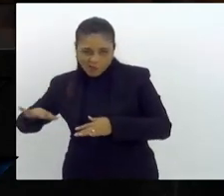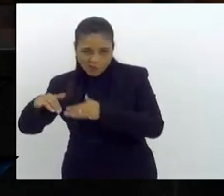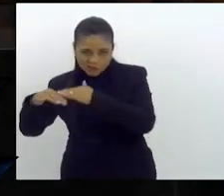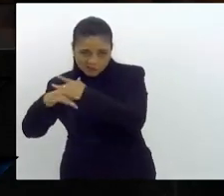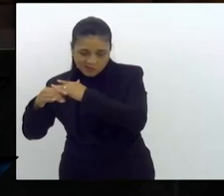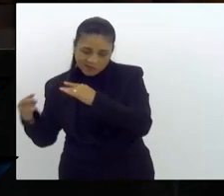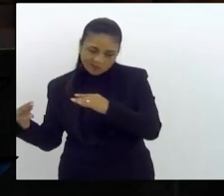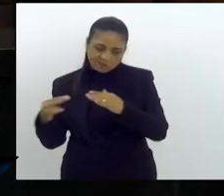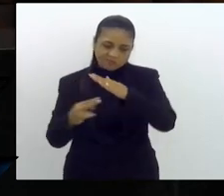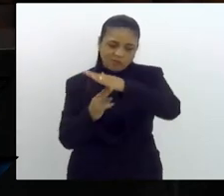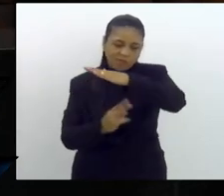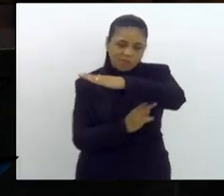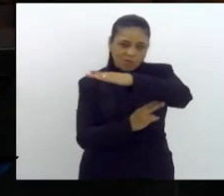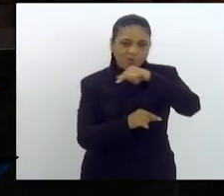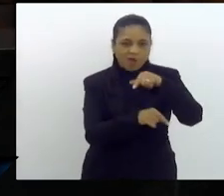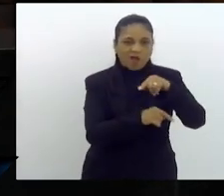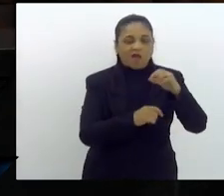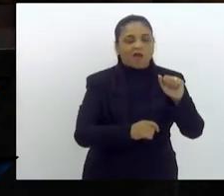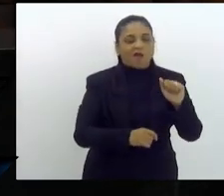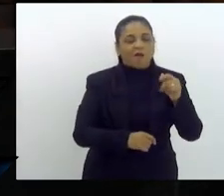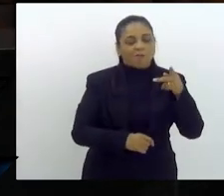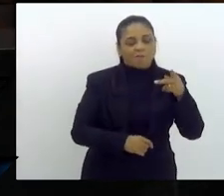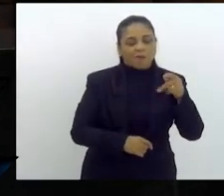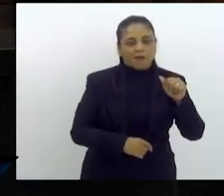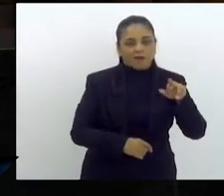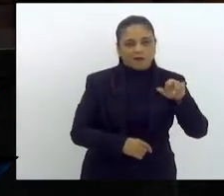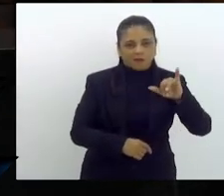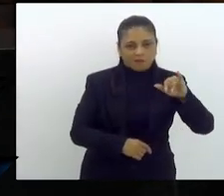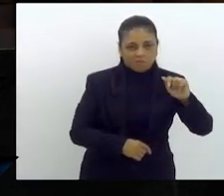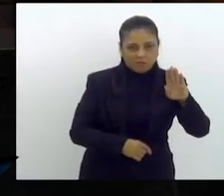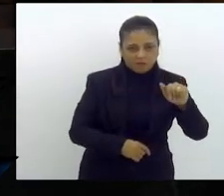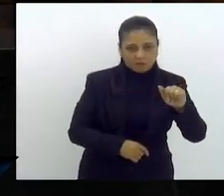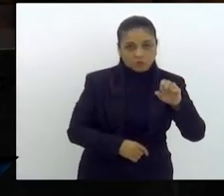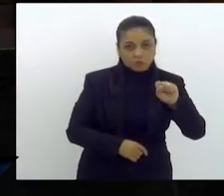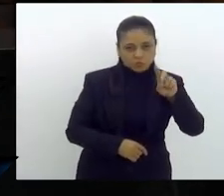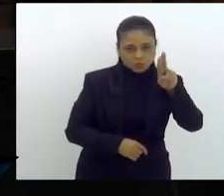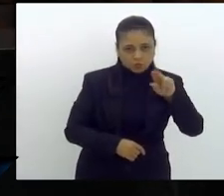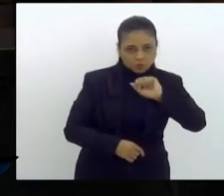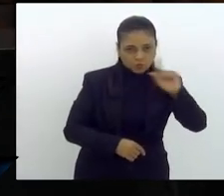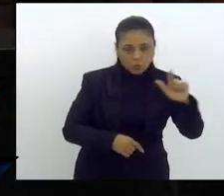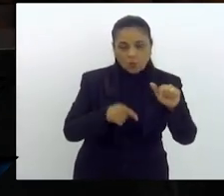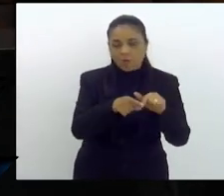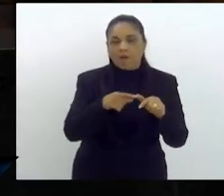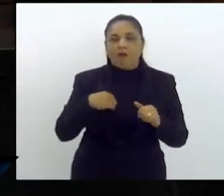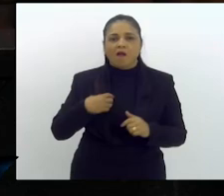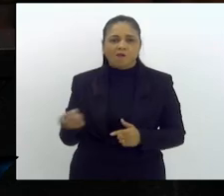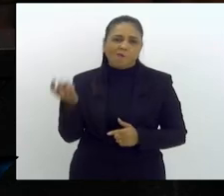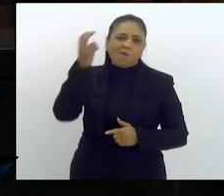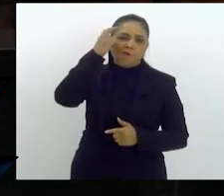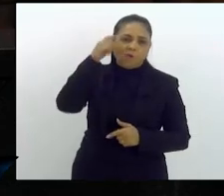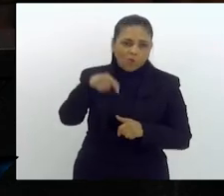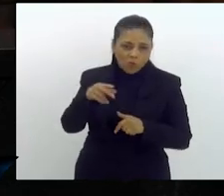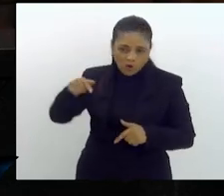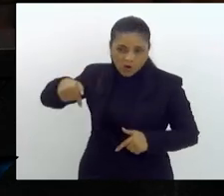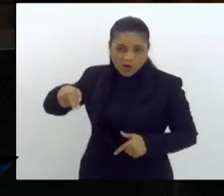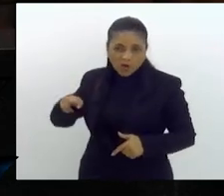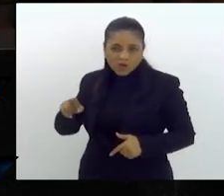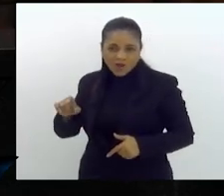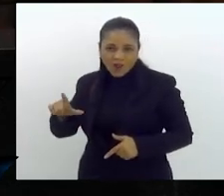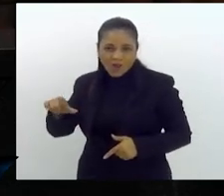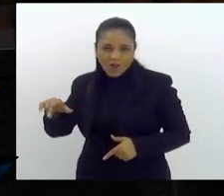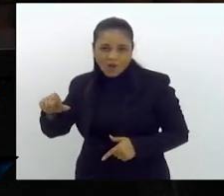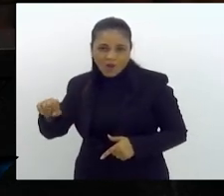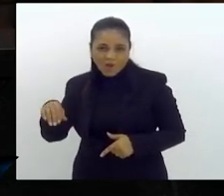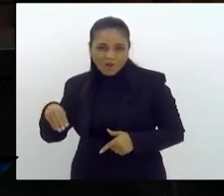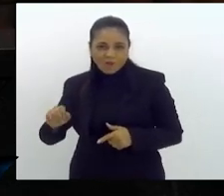lá junto deles e vou protocolar nessa casa um projeto de lei para considerar patrimônio cultural e material aquele que lombo e todo o trabalho que aquela